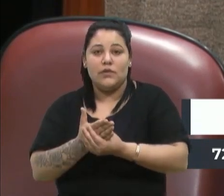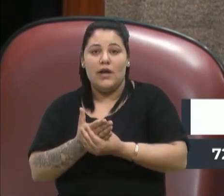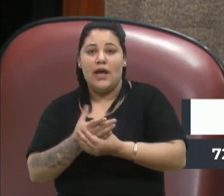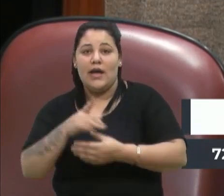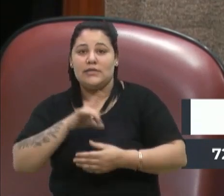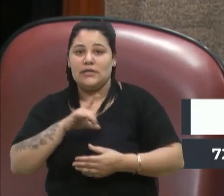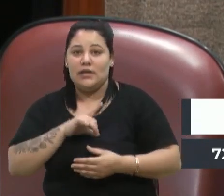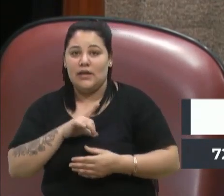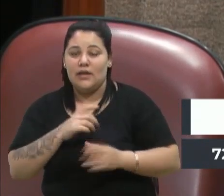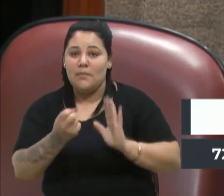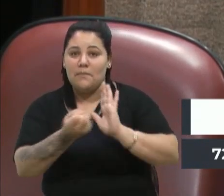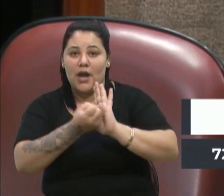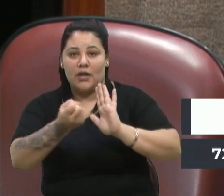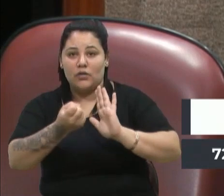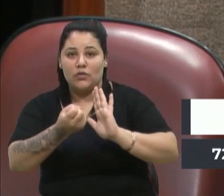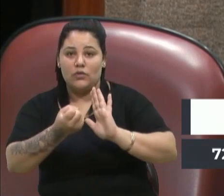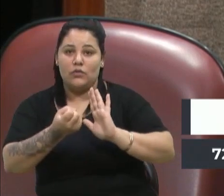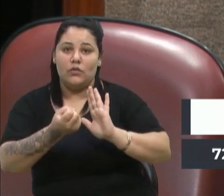Impacto obviamente